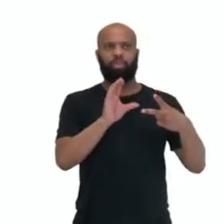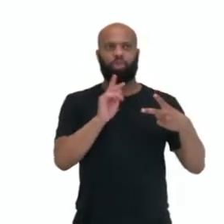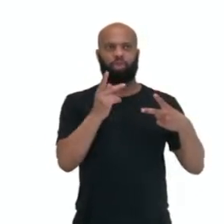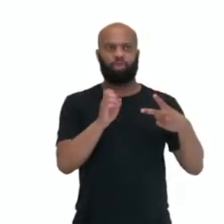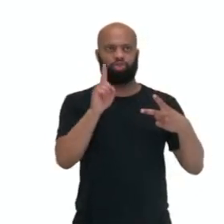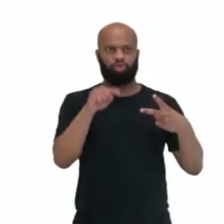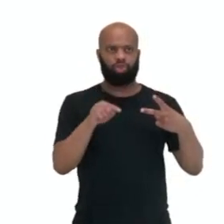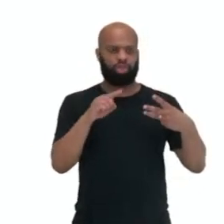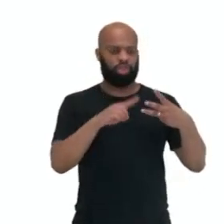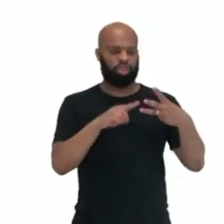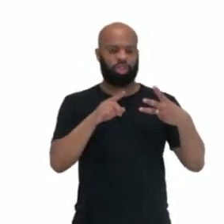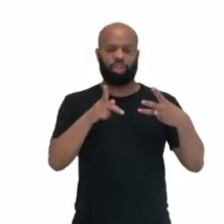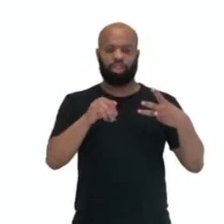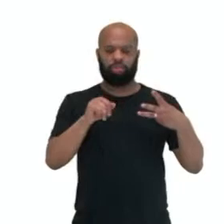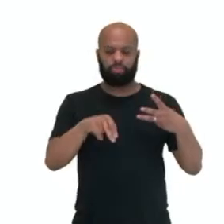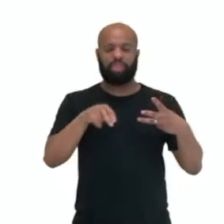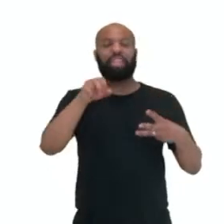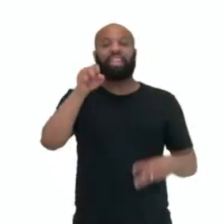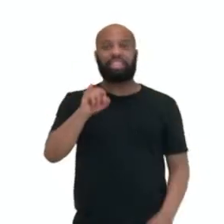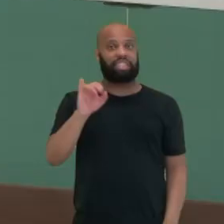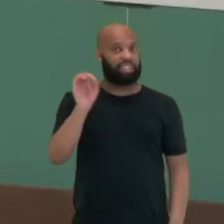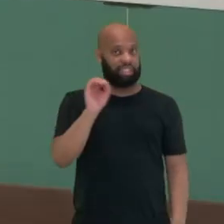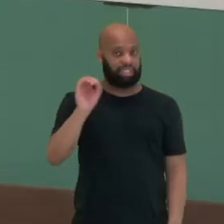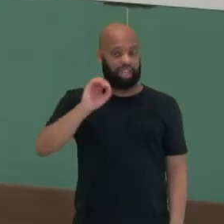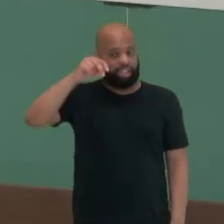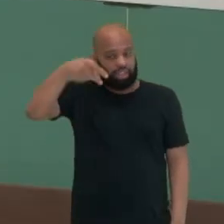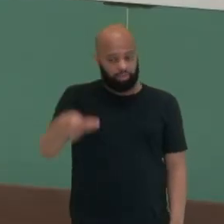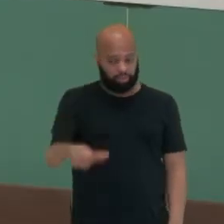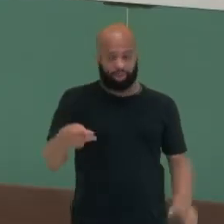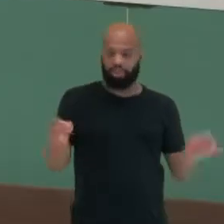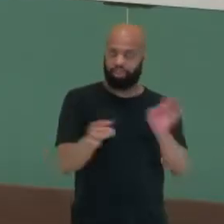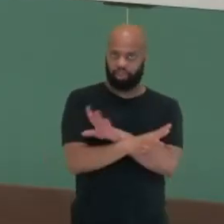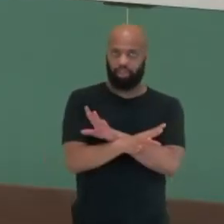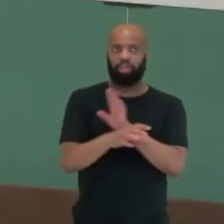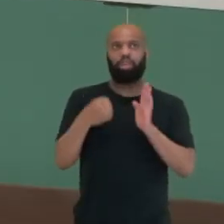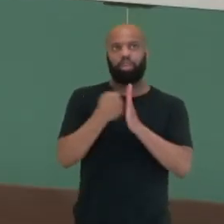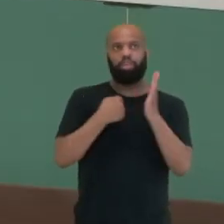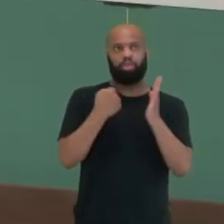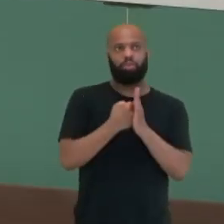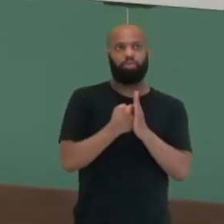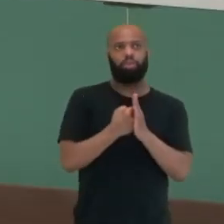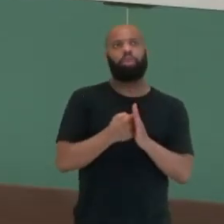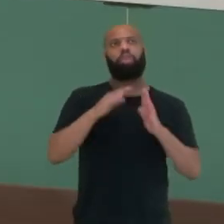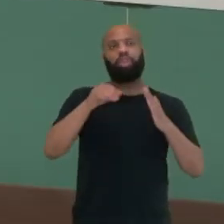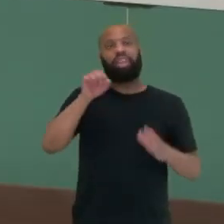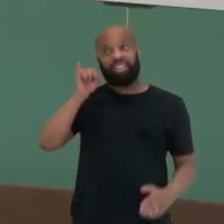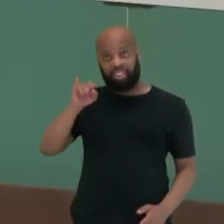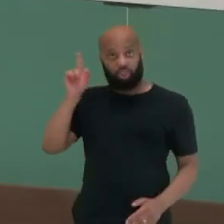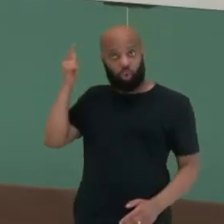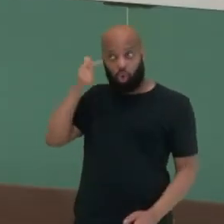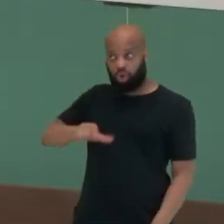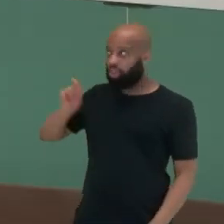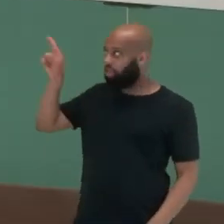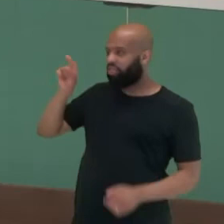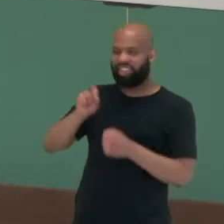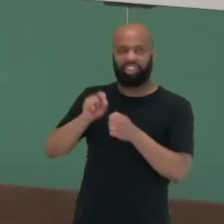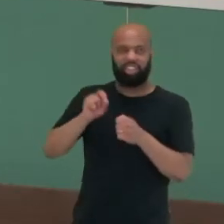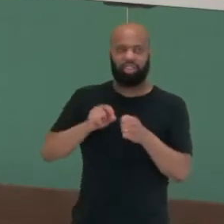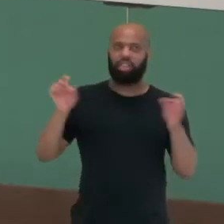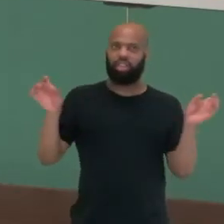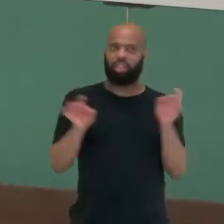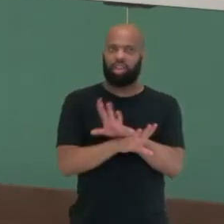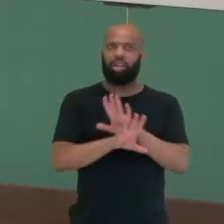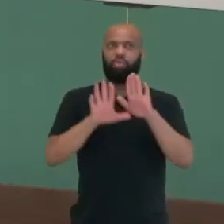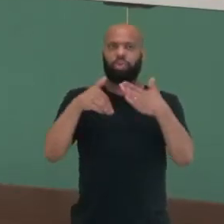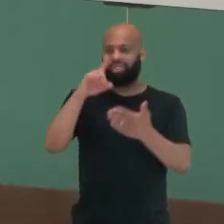Caso nenhum dos dois atletas consiga executar o golpe que encerra a luta, então esse golpe vai acabar com a luta. A decisão será de acordo